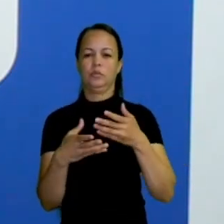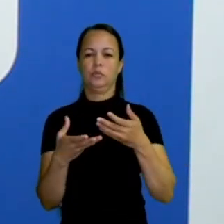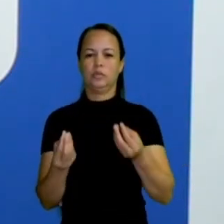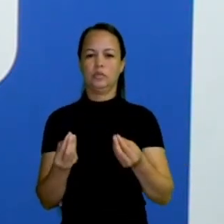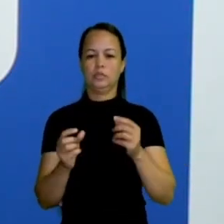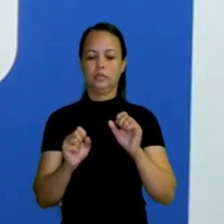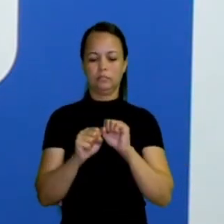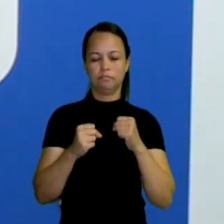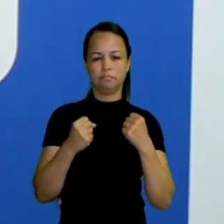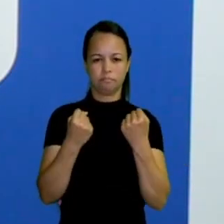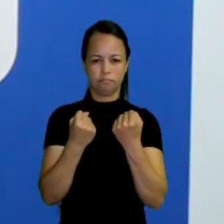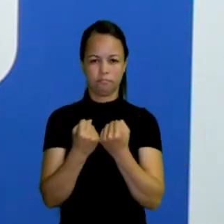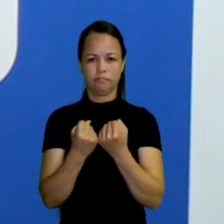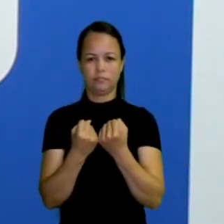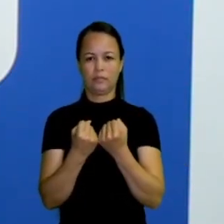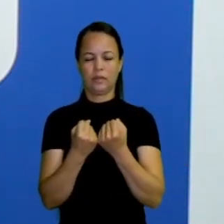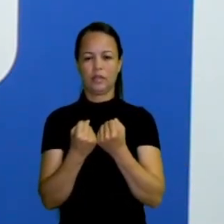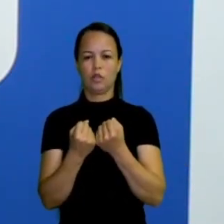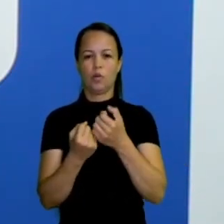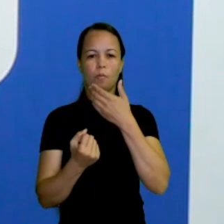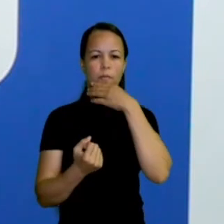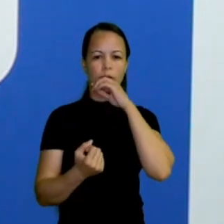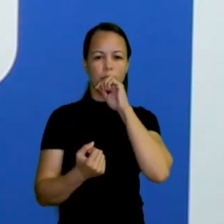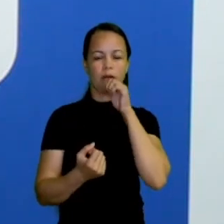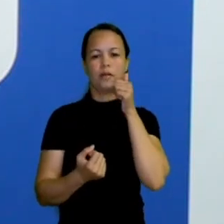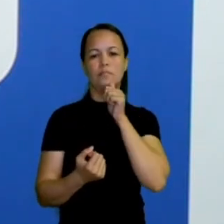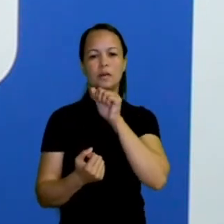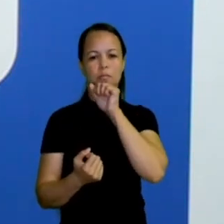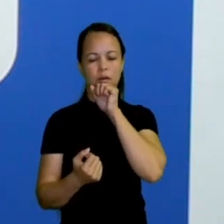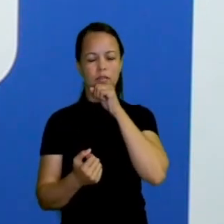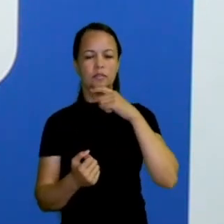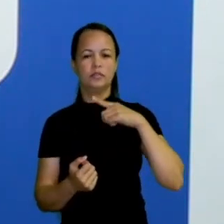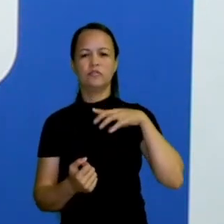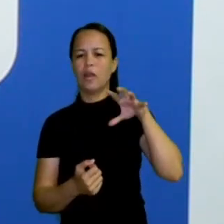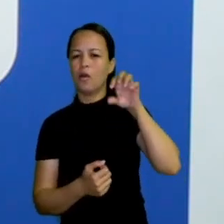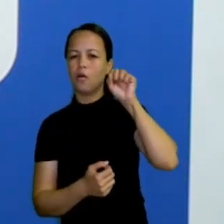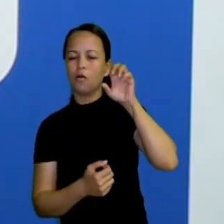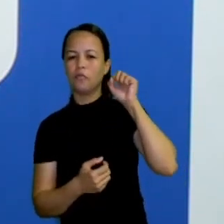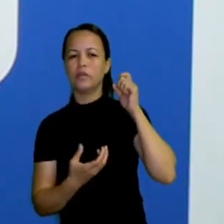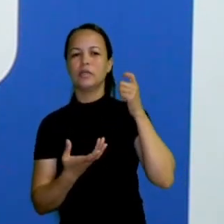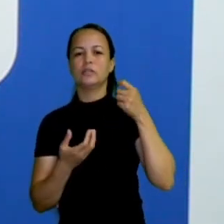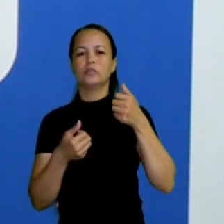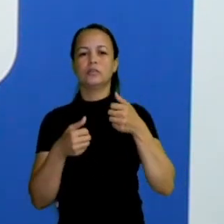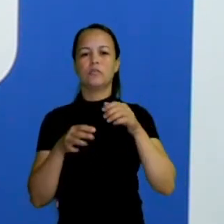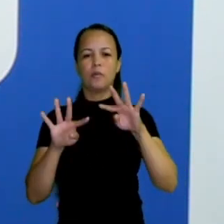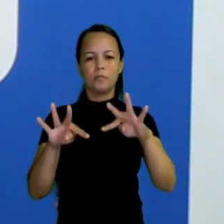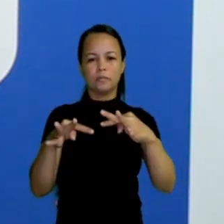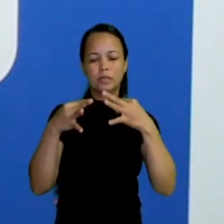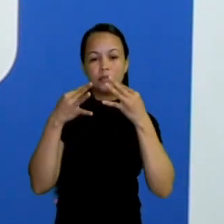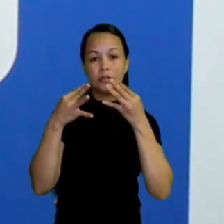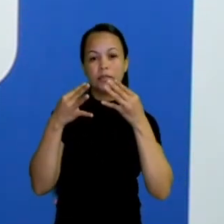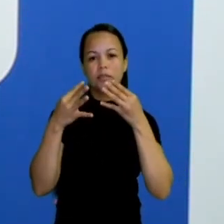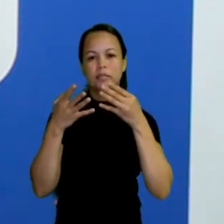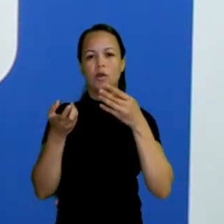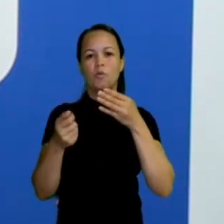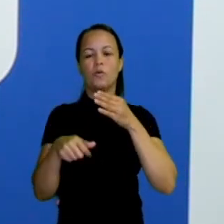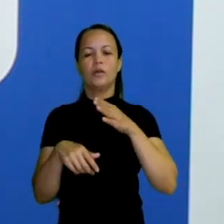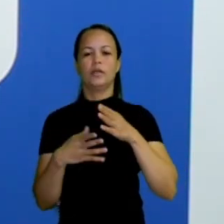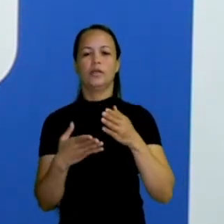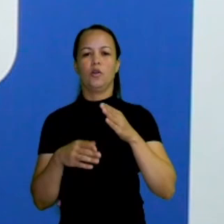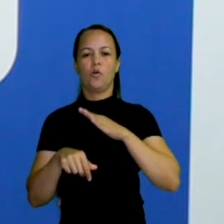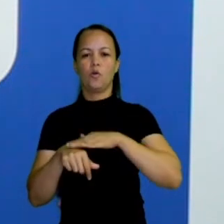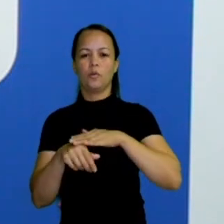na sociedade. Então, papai e mamãe que estiver aí ouvindo, que estiver aqui, prestando atenção e acompanhando nossa aula